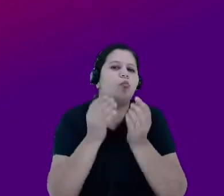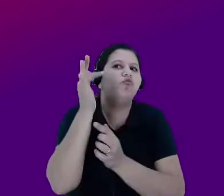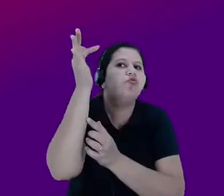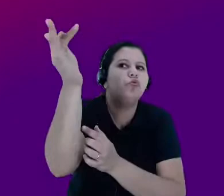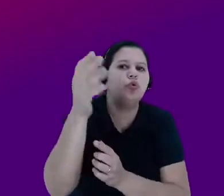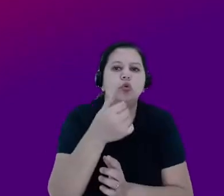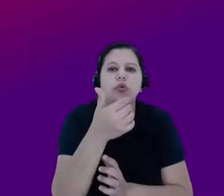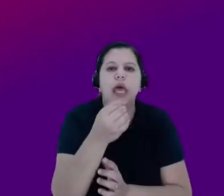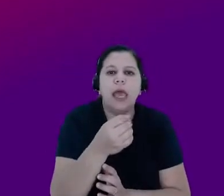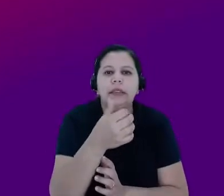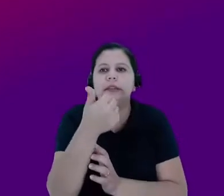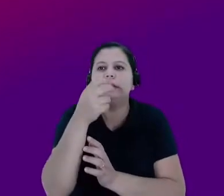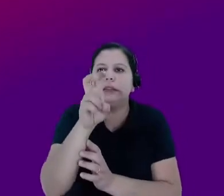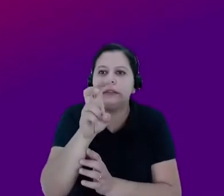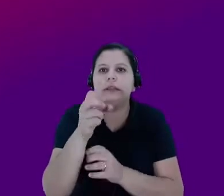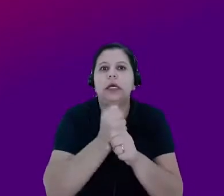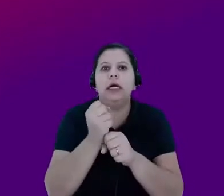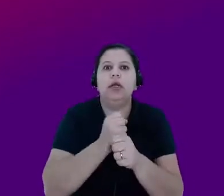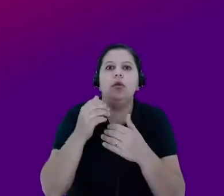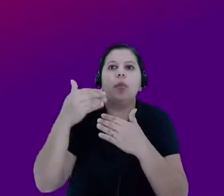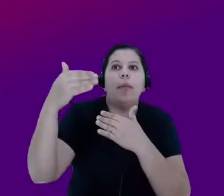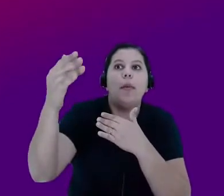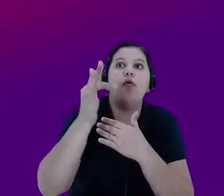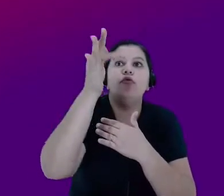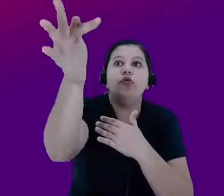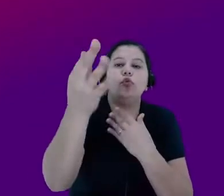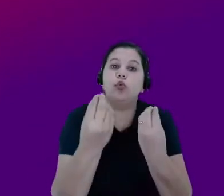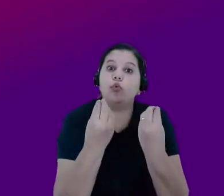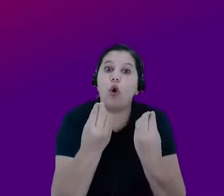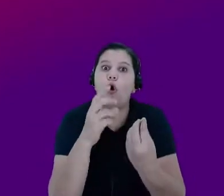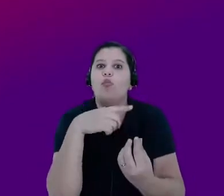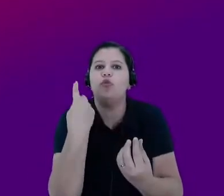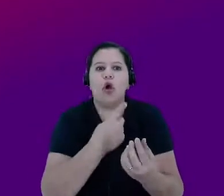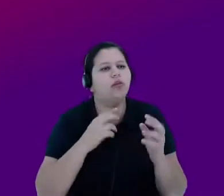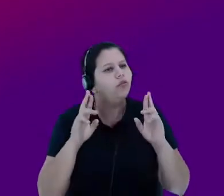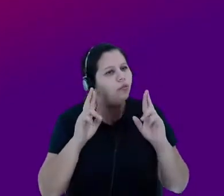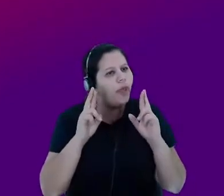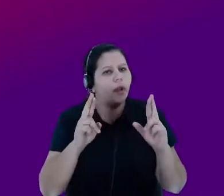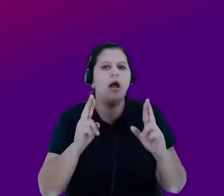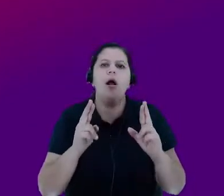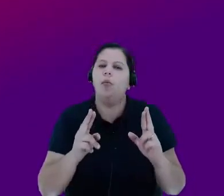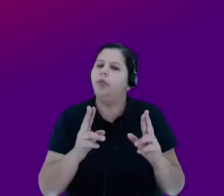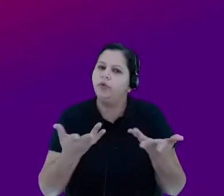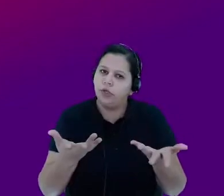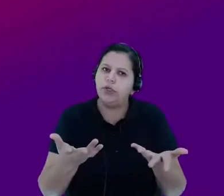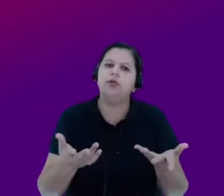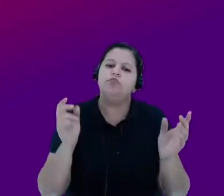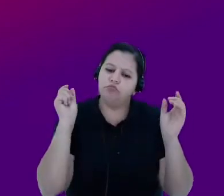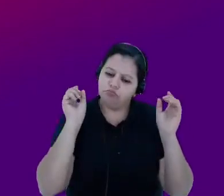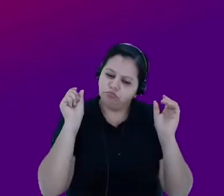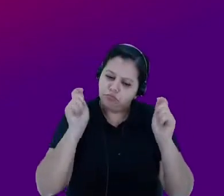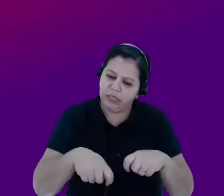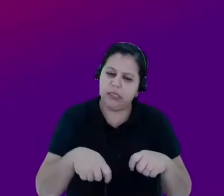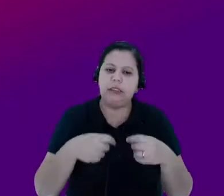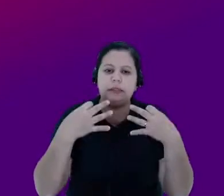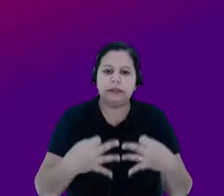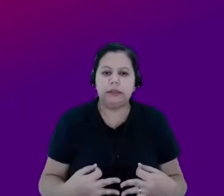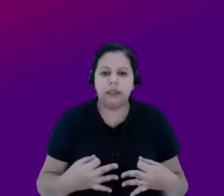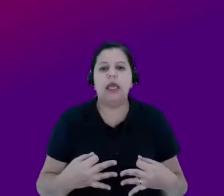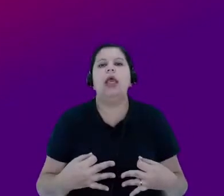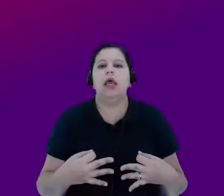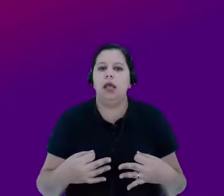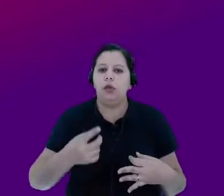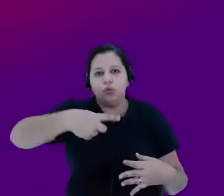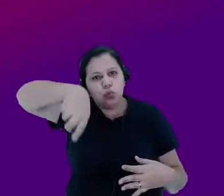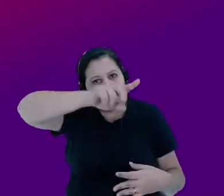que seja do jeito que a gente sempre sonhou aí, com todo mundo entendendo as coberturas da apólice, entendendo